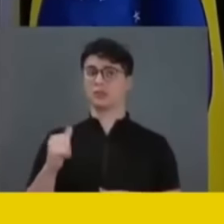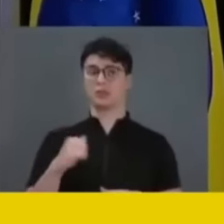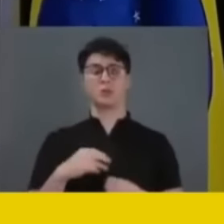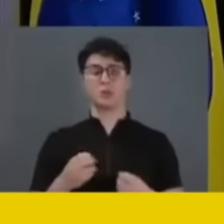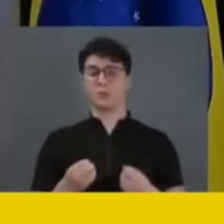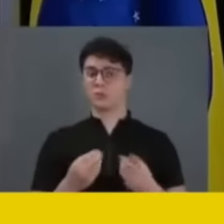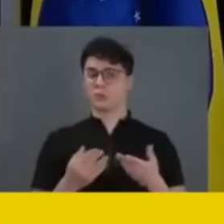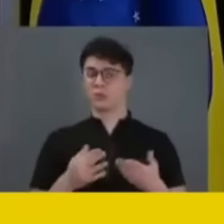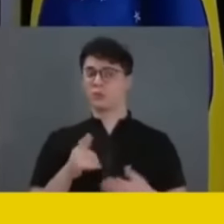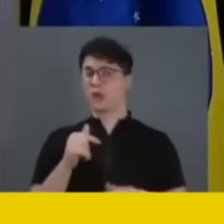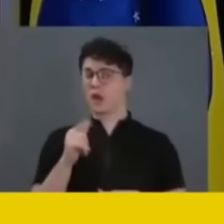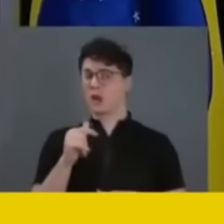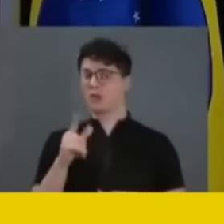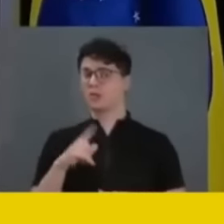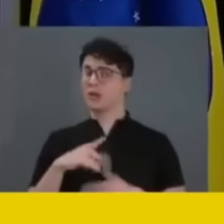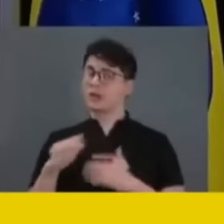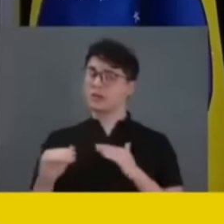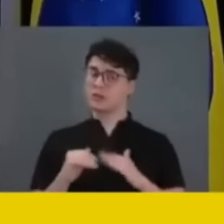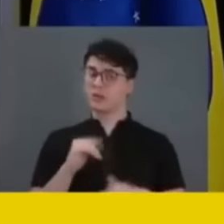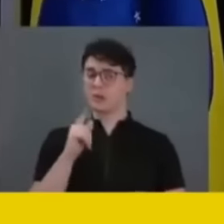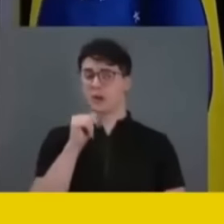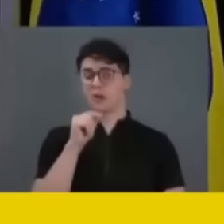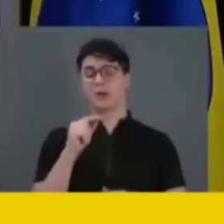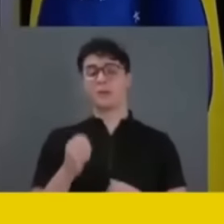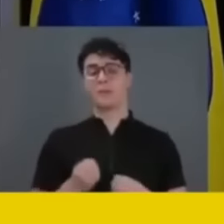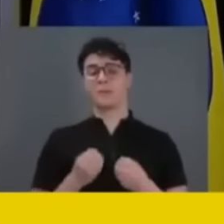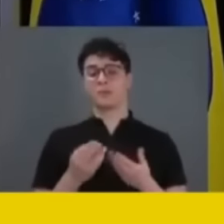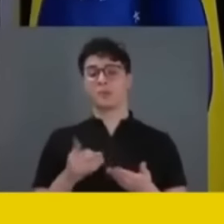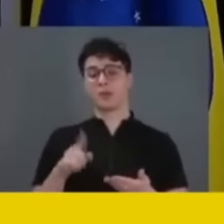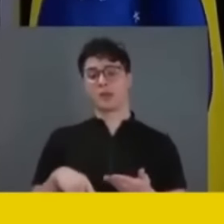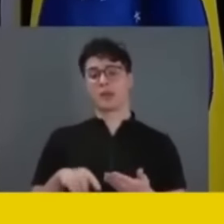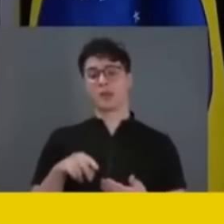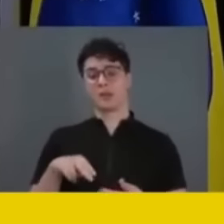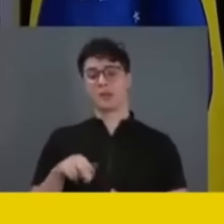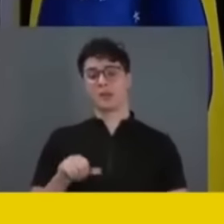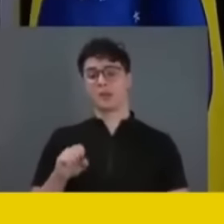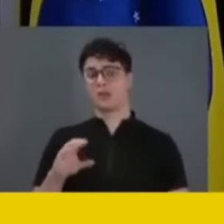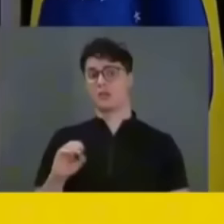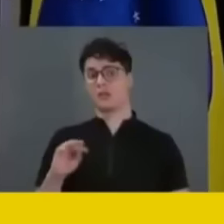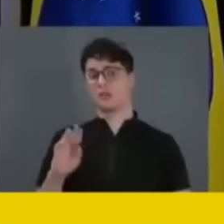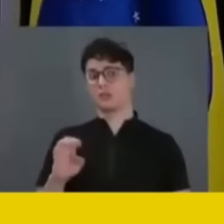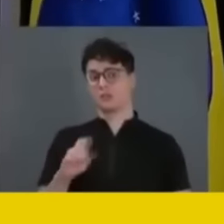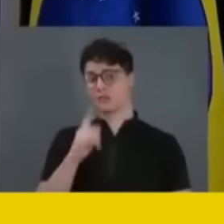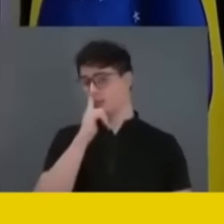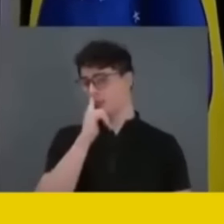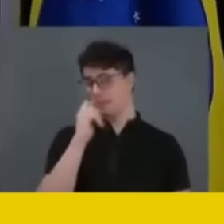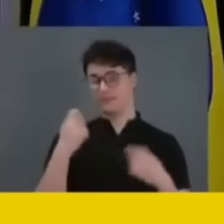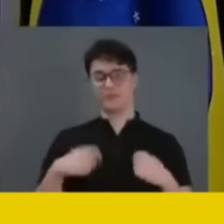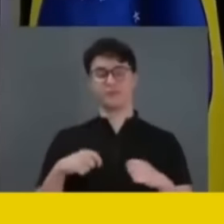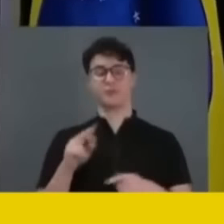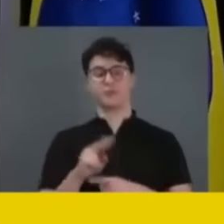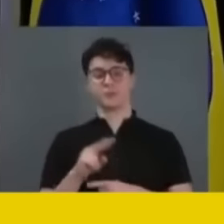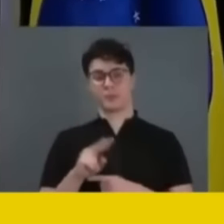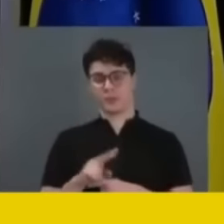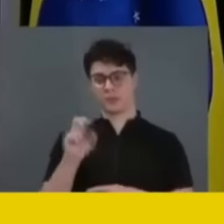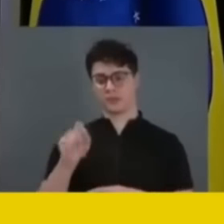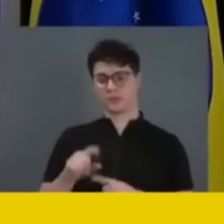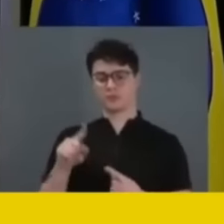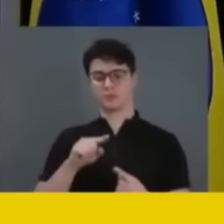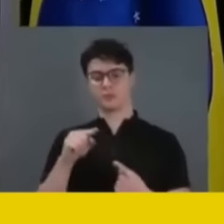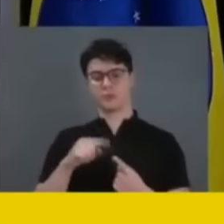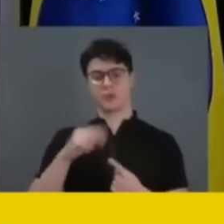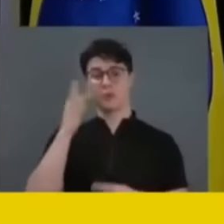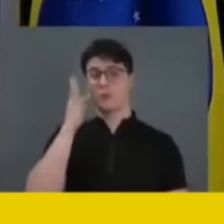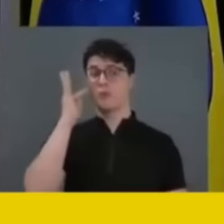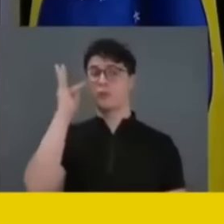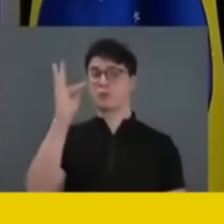água, recebe água. Quem produz água é nascente. E tem que se preservá-las para que as